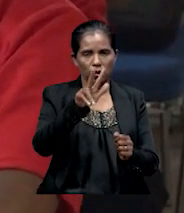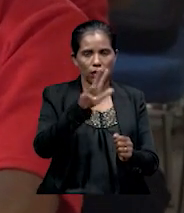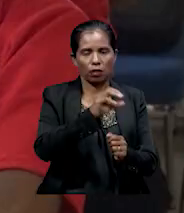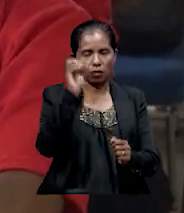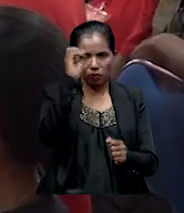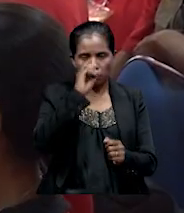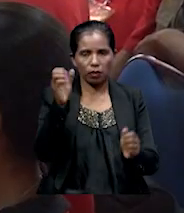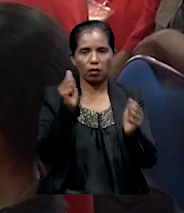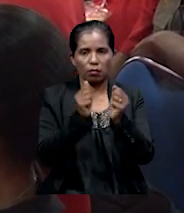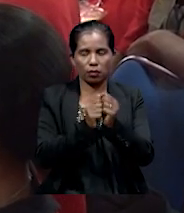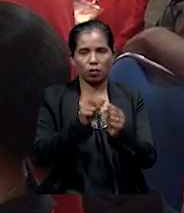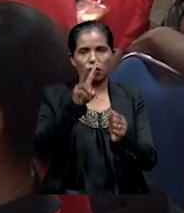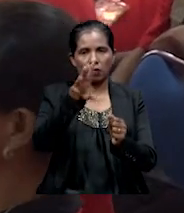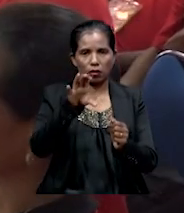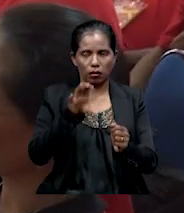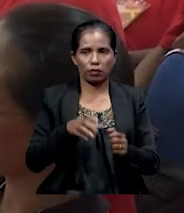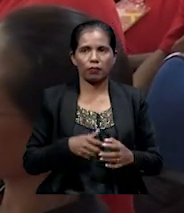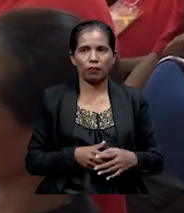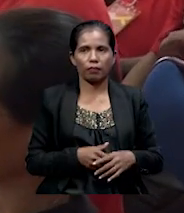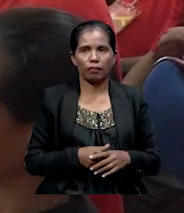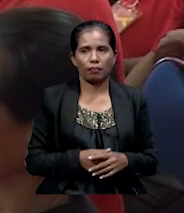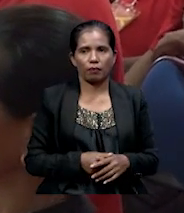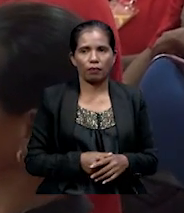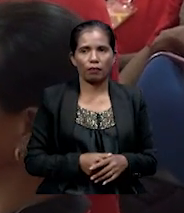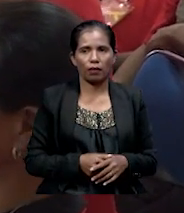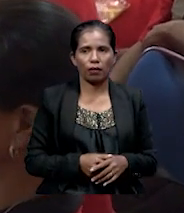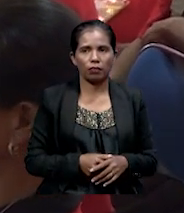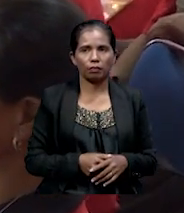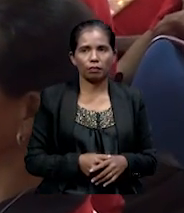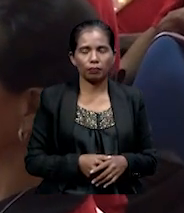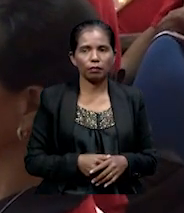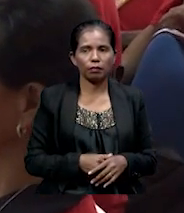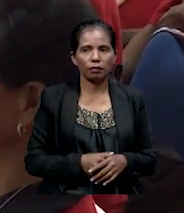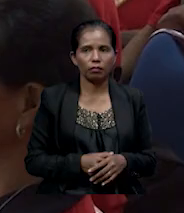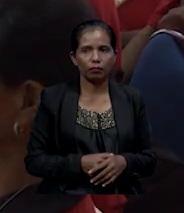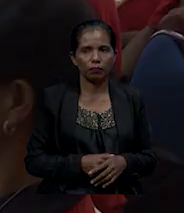observador hamutuk atusura resin. Agustin da Costa, GMN.